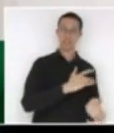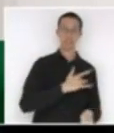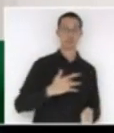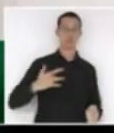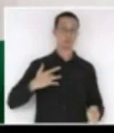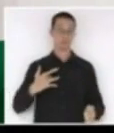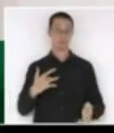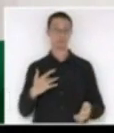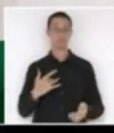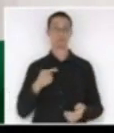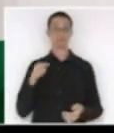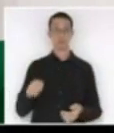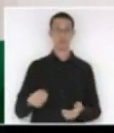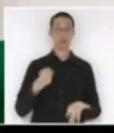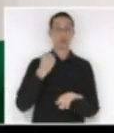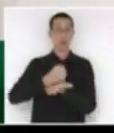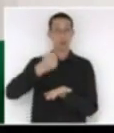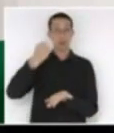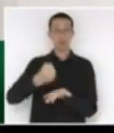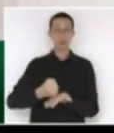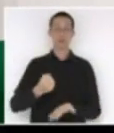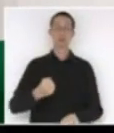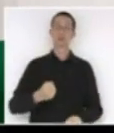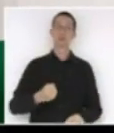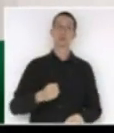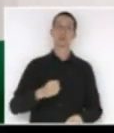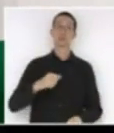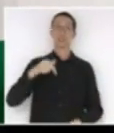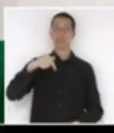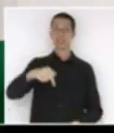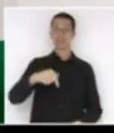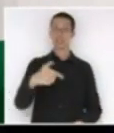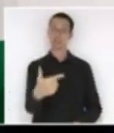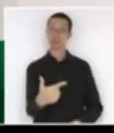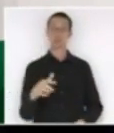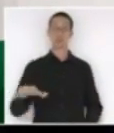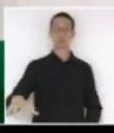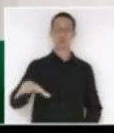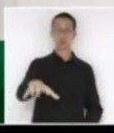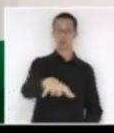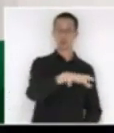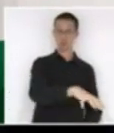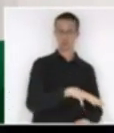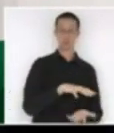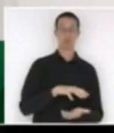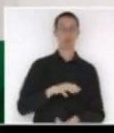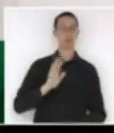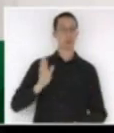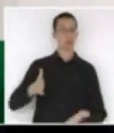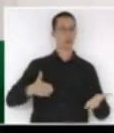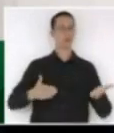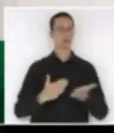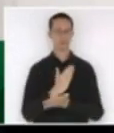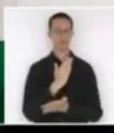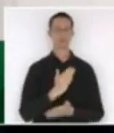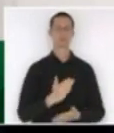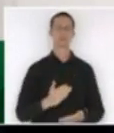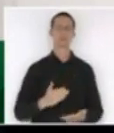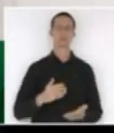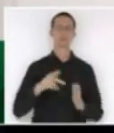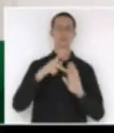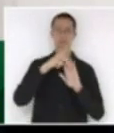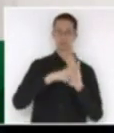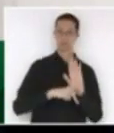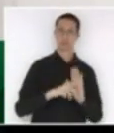efetiva contratação de 72 comunidades terapêuticas que foram aprovadas no programa